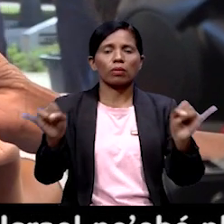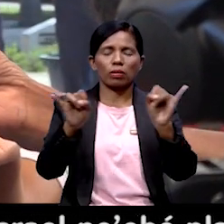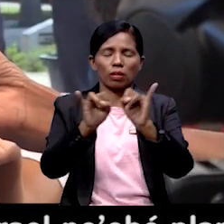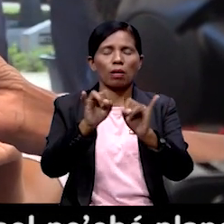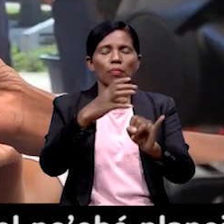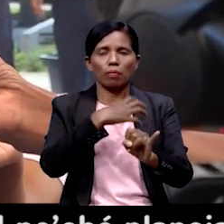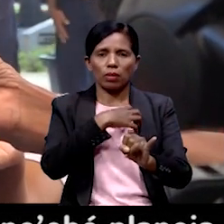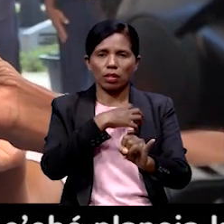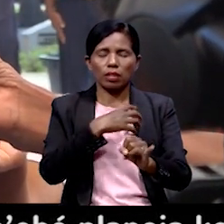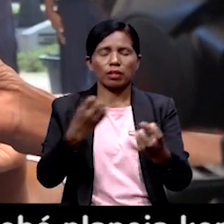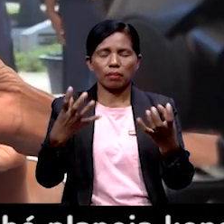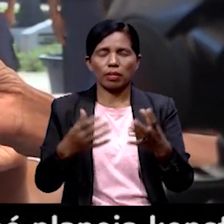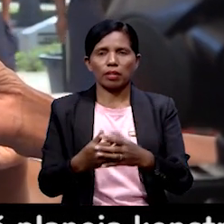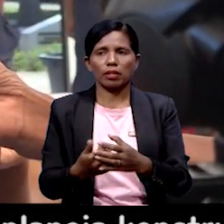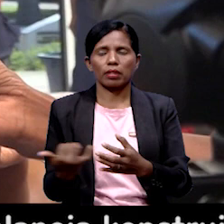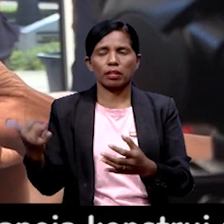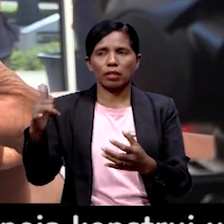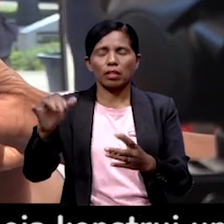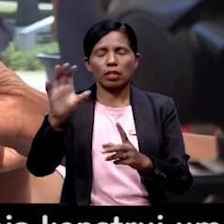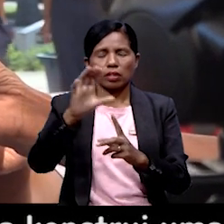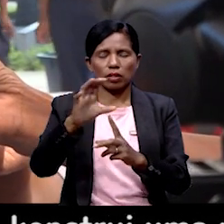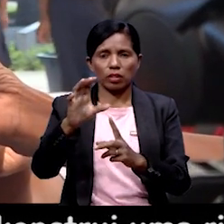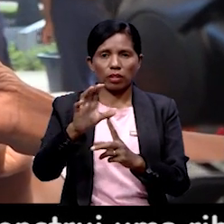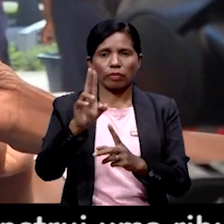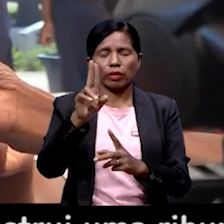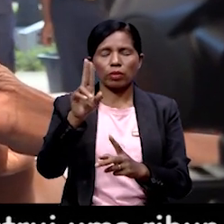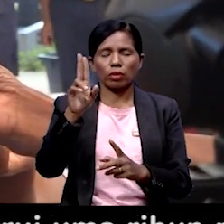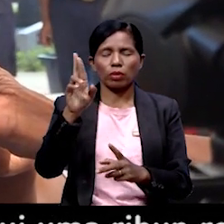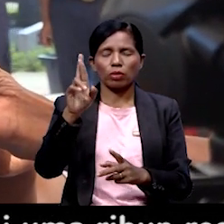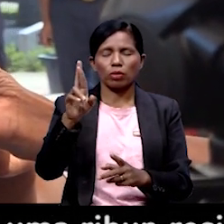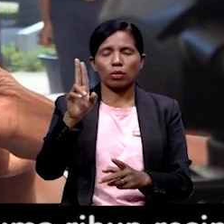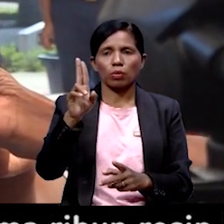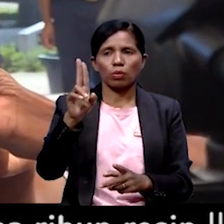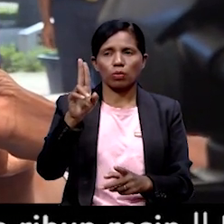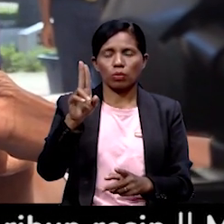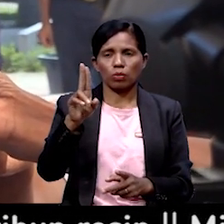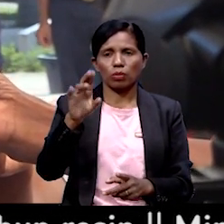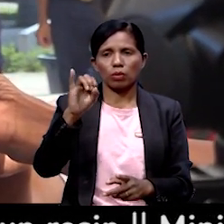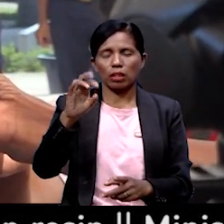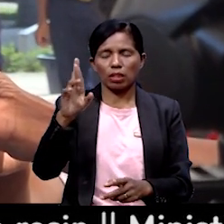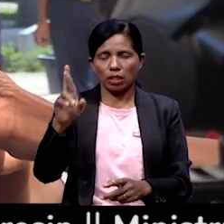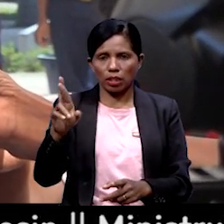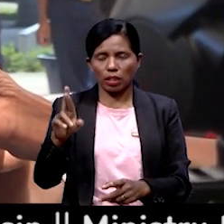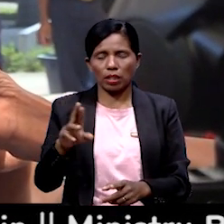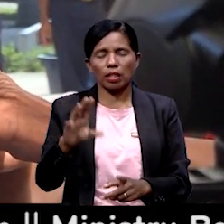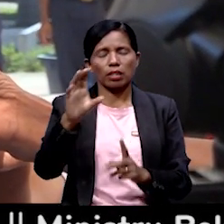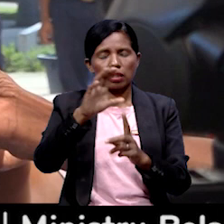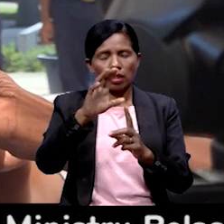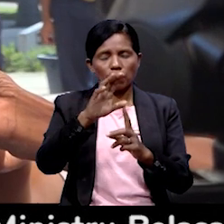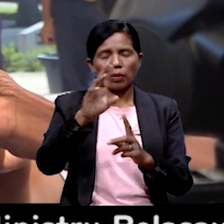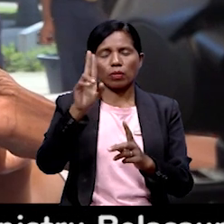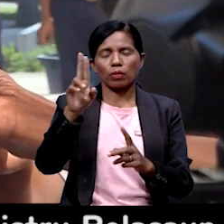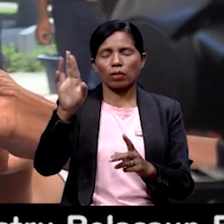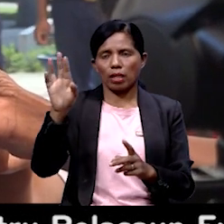ser valor é comandante UIR comandante URP ULU ser a contribuir para